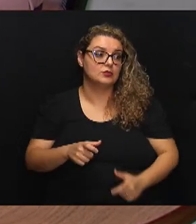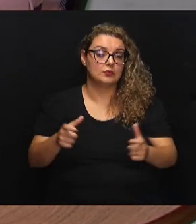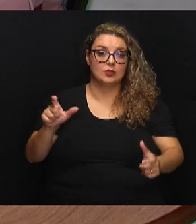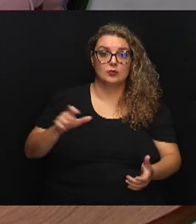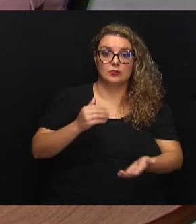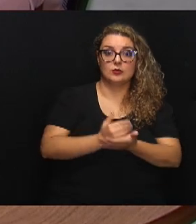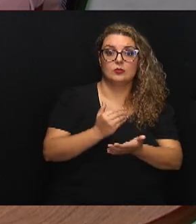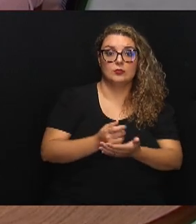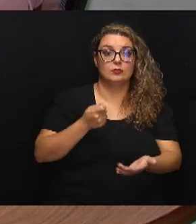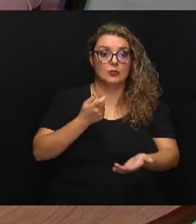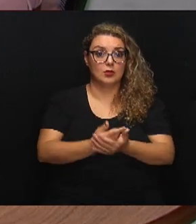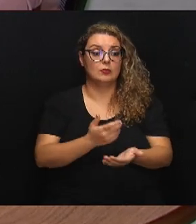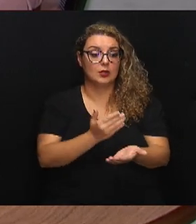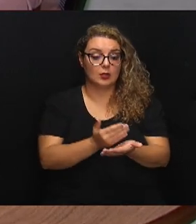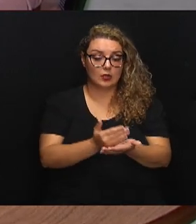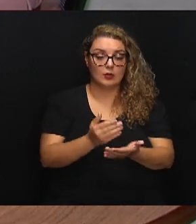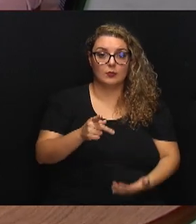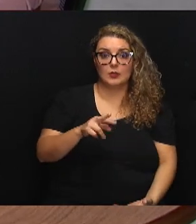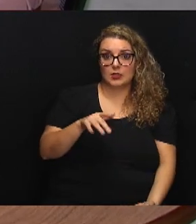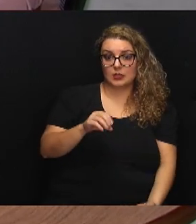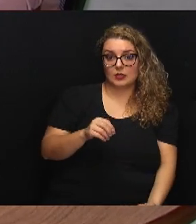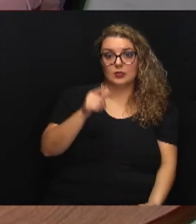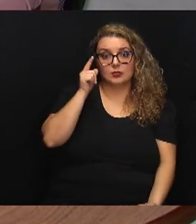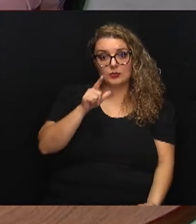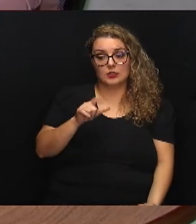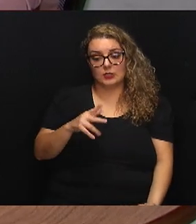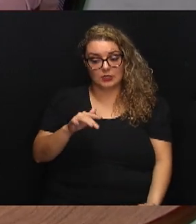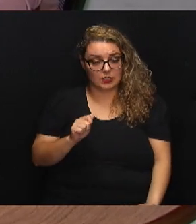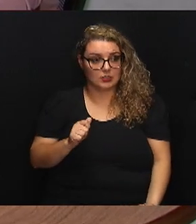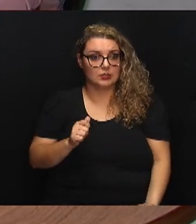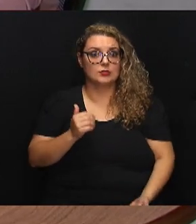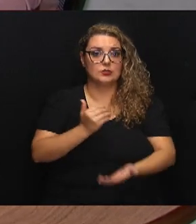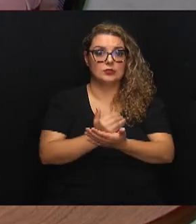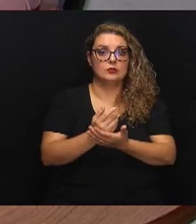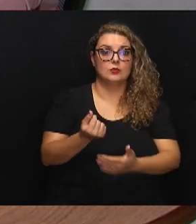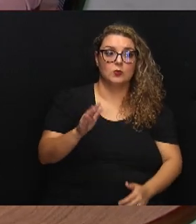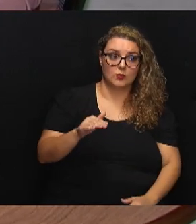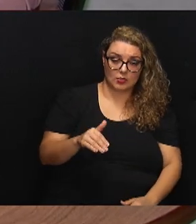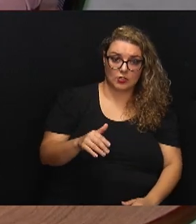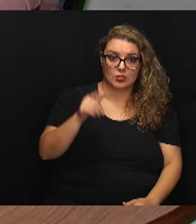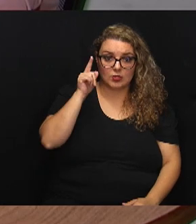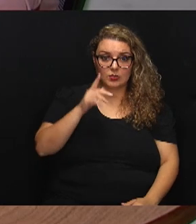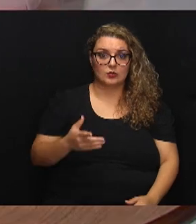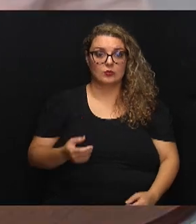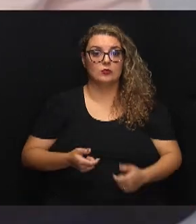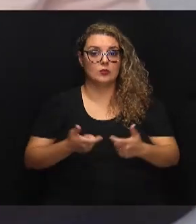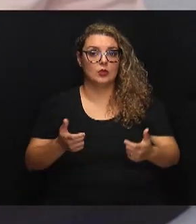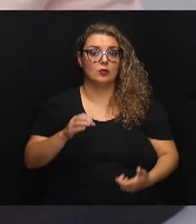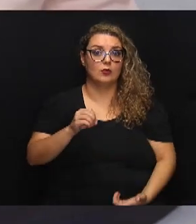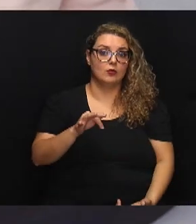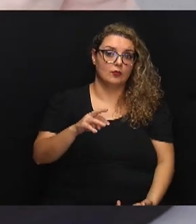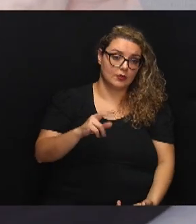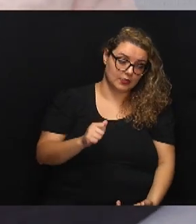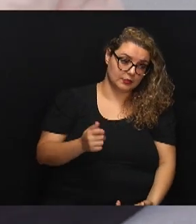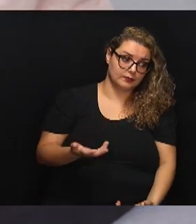comprar a prazo. Então, você consegue linhas de crédito com juros mais baratos e você consegue maior oferta de crédito. Acho que esse é o